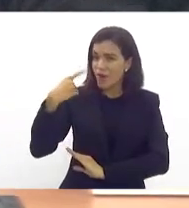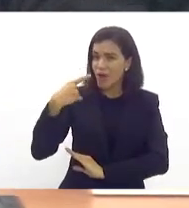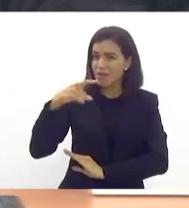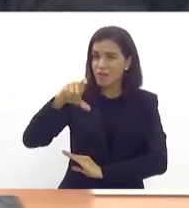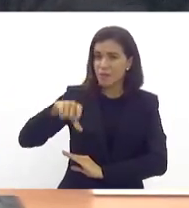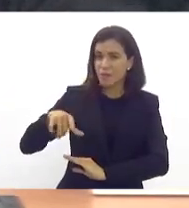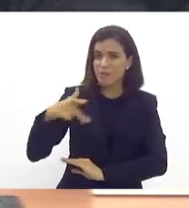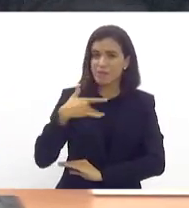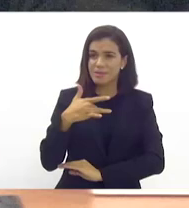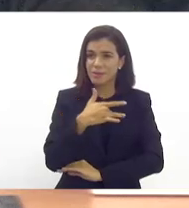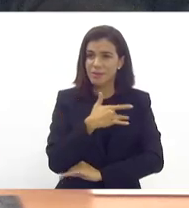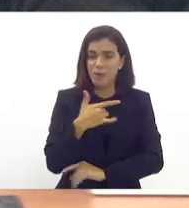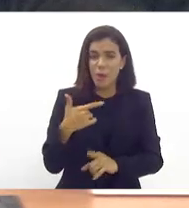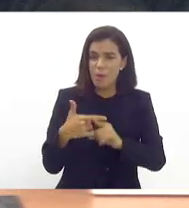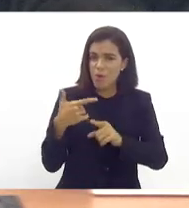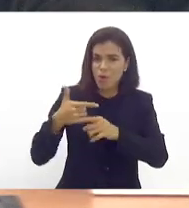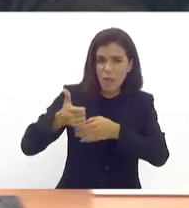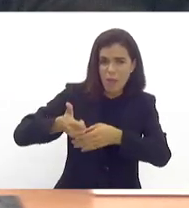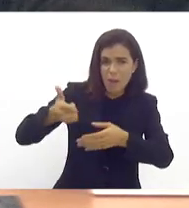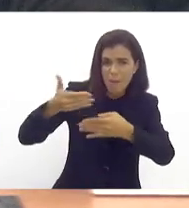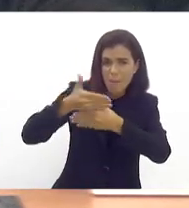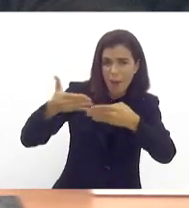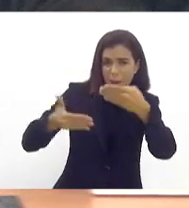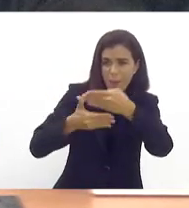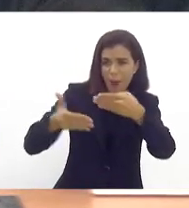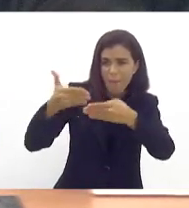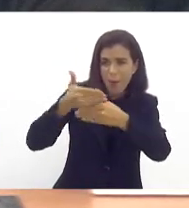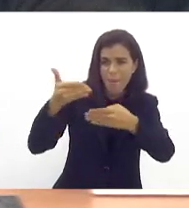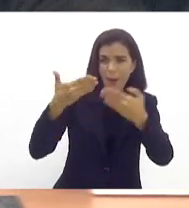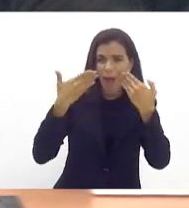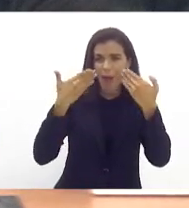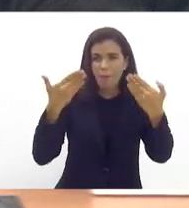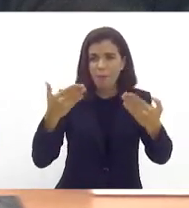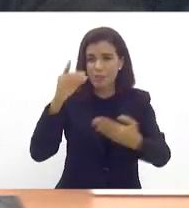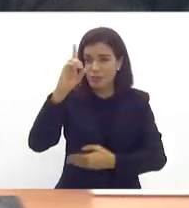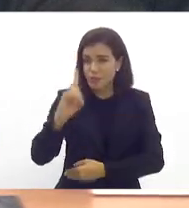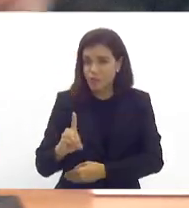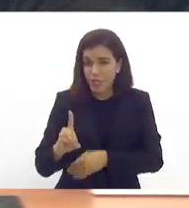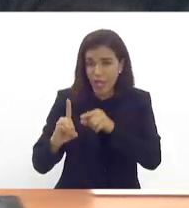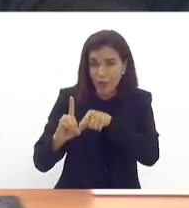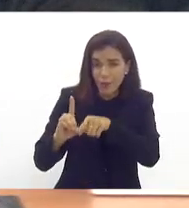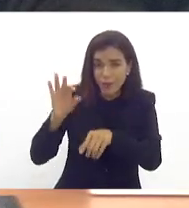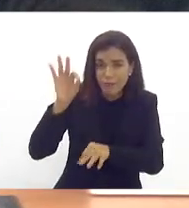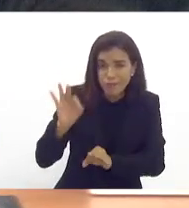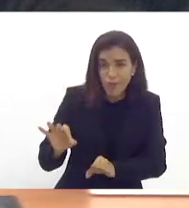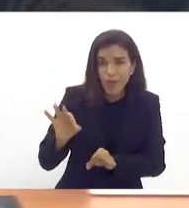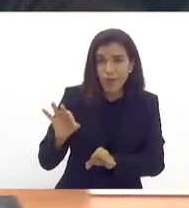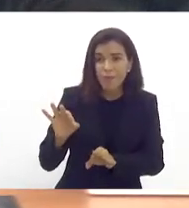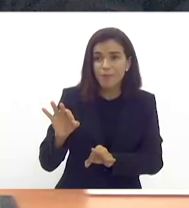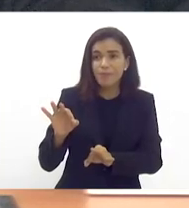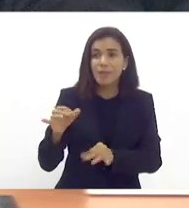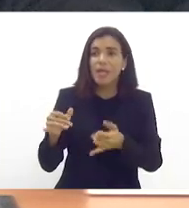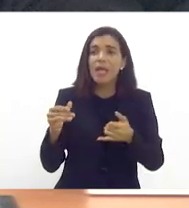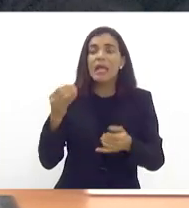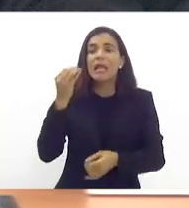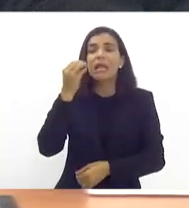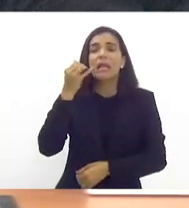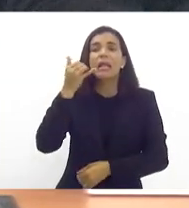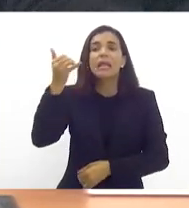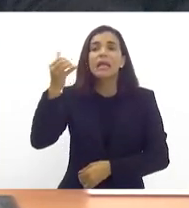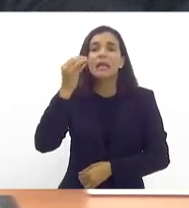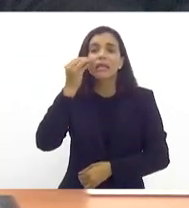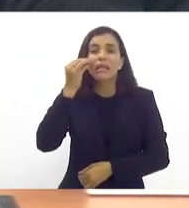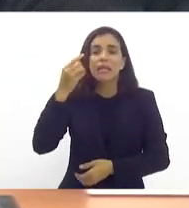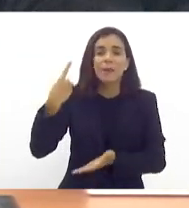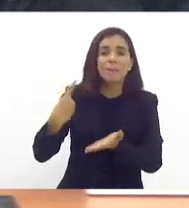saúde de verdade que tudo que acontece aí todos os nossos direitos nó pego o telefone da senhora liga tenta marcar uma consulta Aí